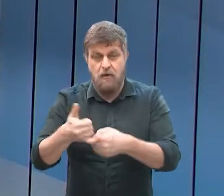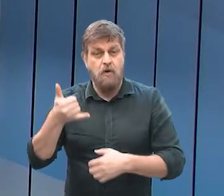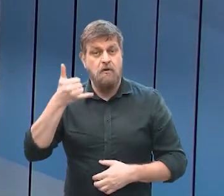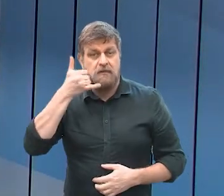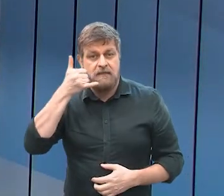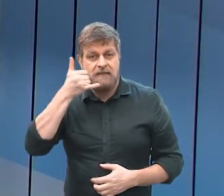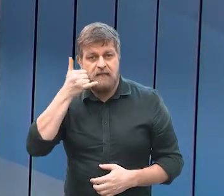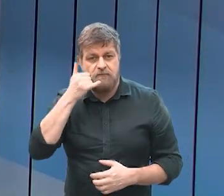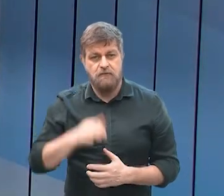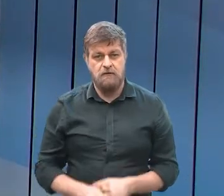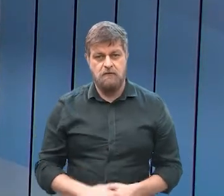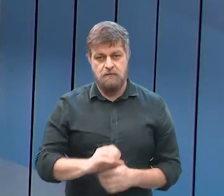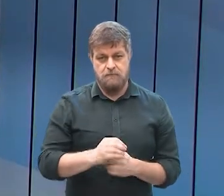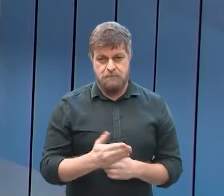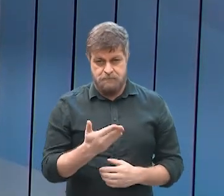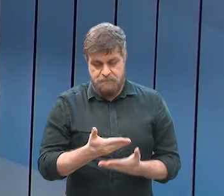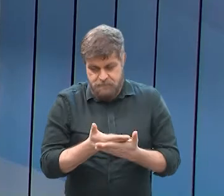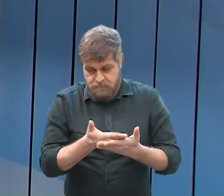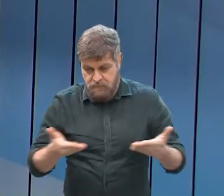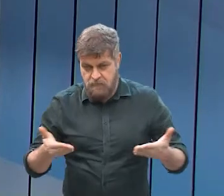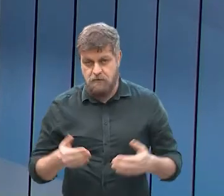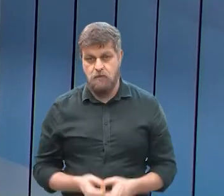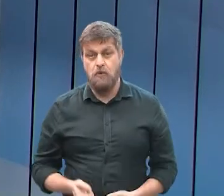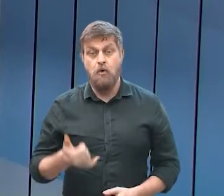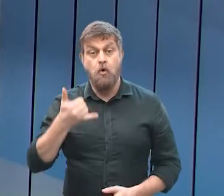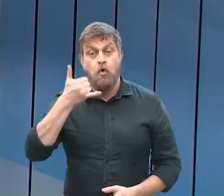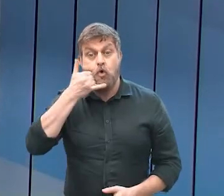do Conselho Tutelar,